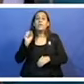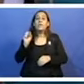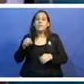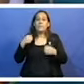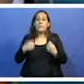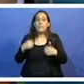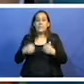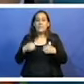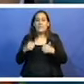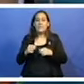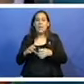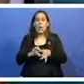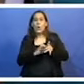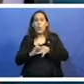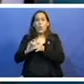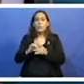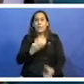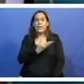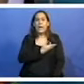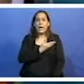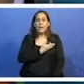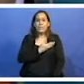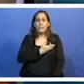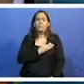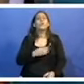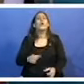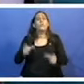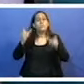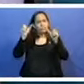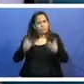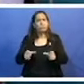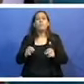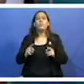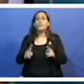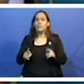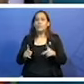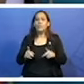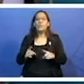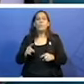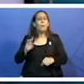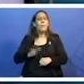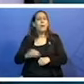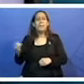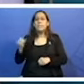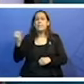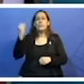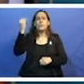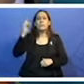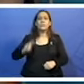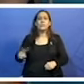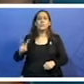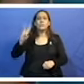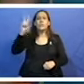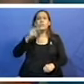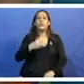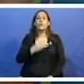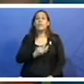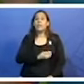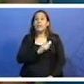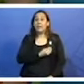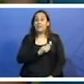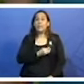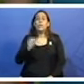é preciso unir amigos mesmo sendo diferentes, pois o que vale na vida é o que cada um